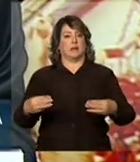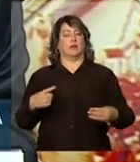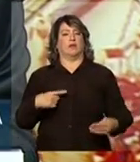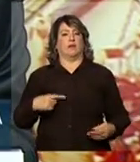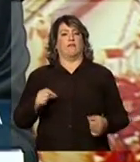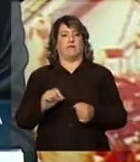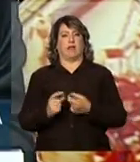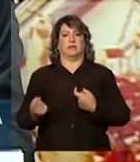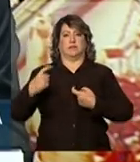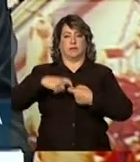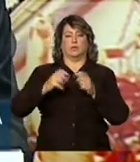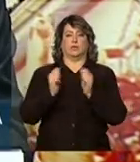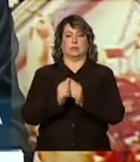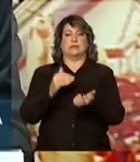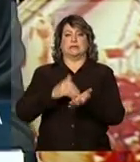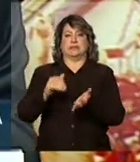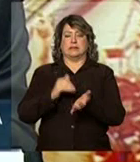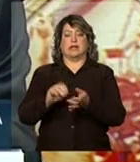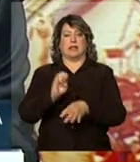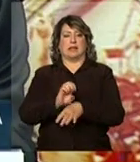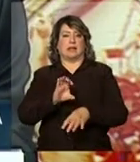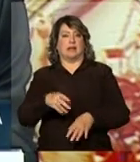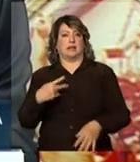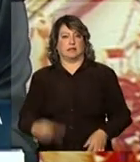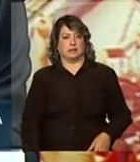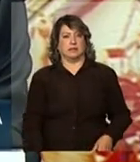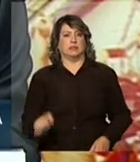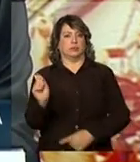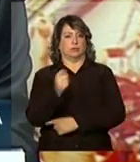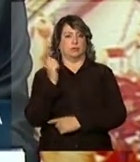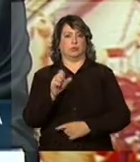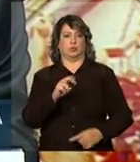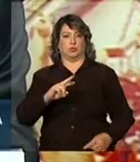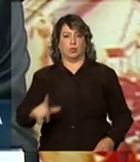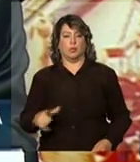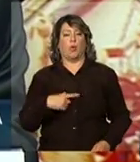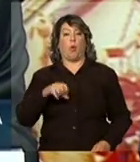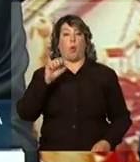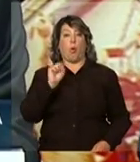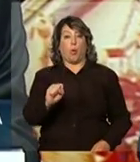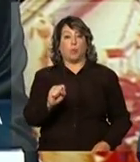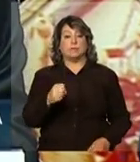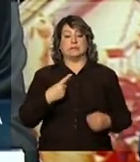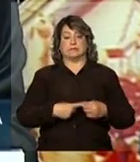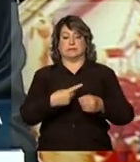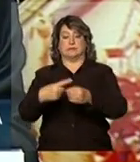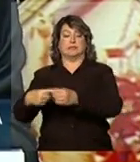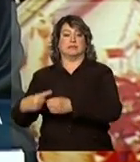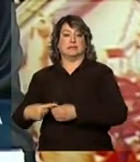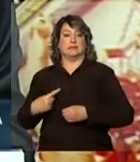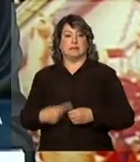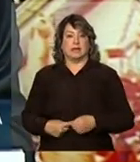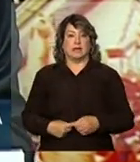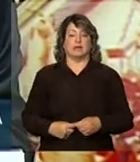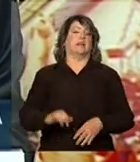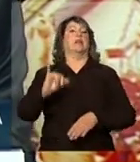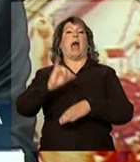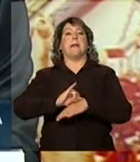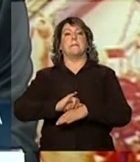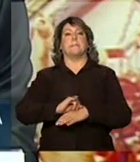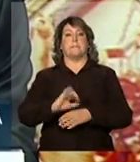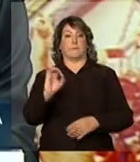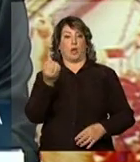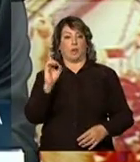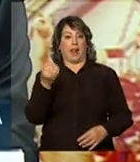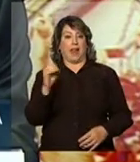parceria, junto com a Secretaria Estadual, junto com as secretarias municipais de oito cidades, além da capital Porto Alegre,